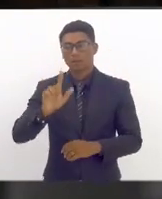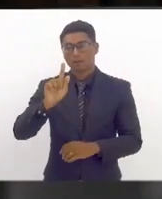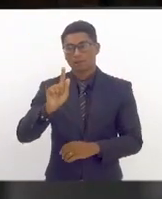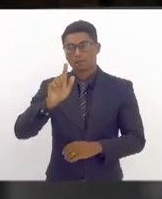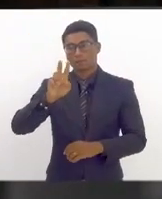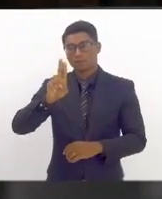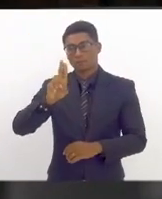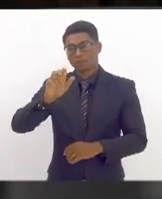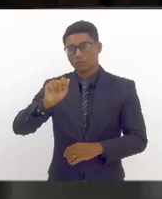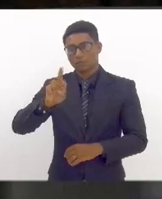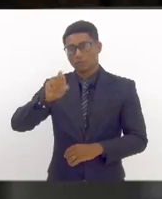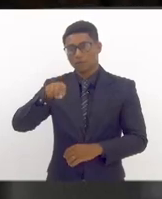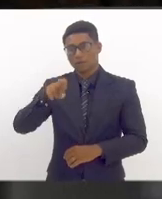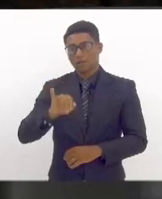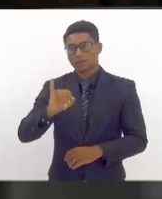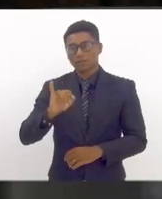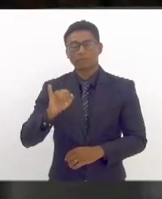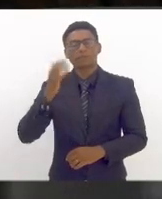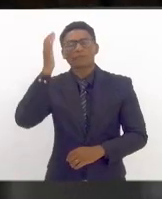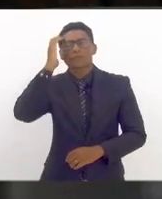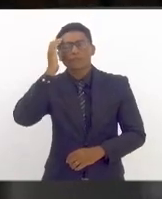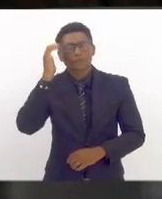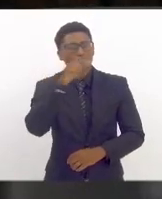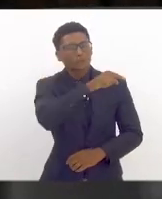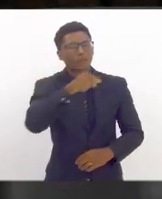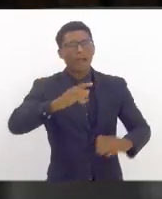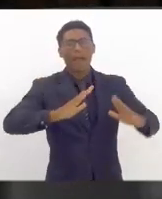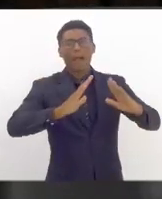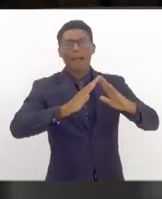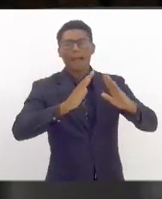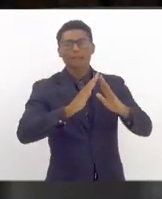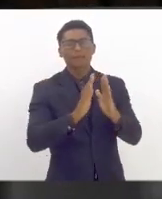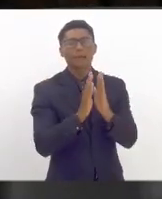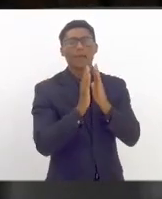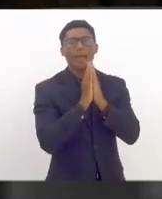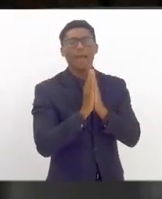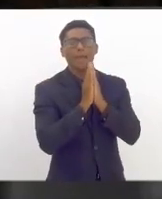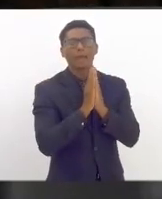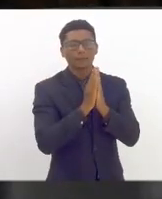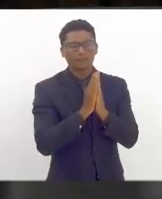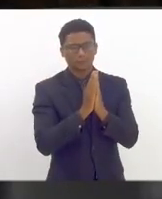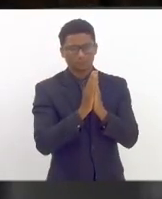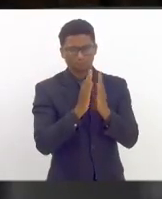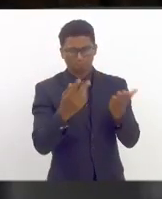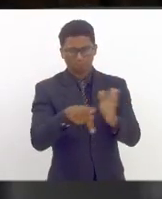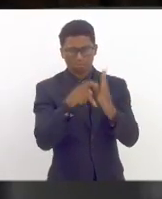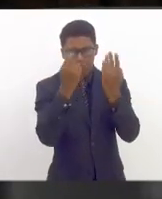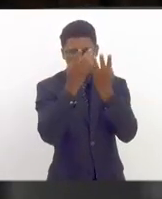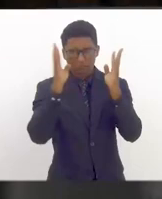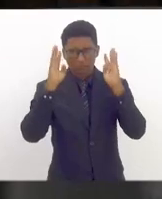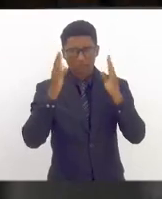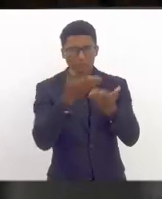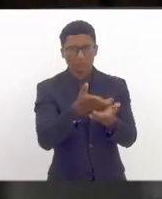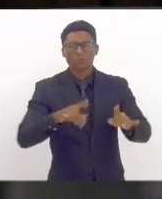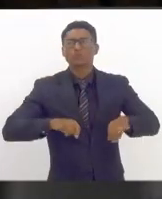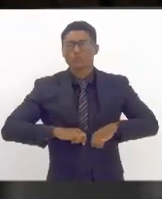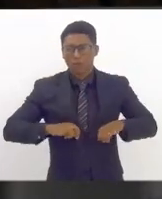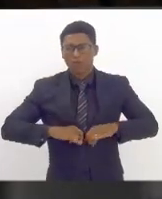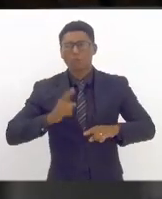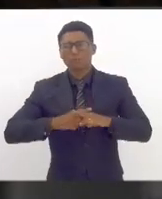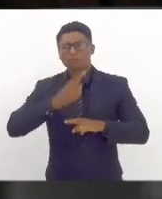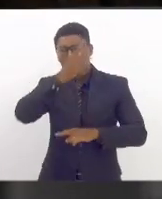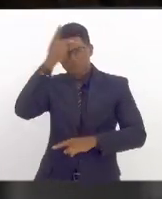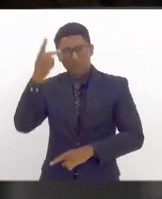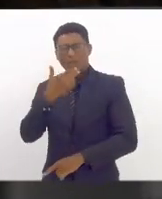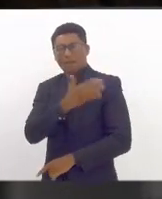o que era a casa de rezas indígenas e vê o quanto ele sofrem com a intolerância religiosa que não começa hoje começa